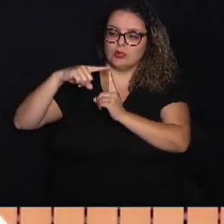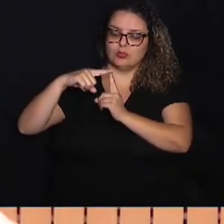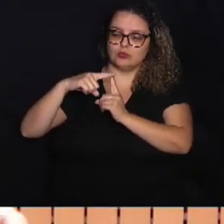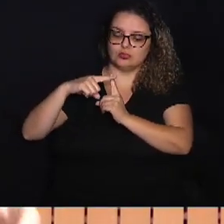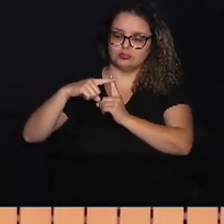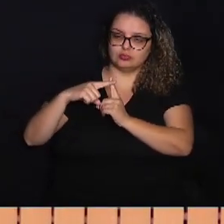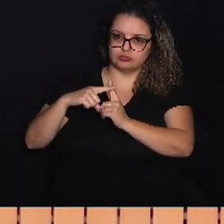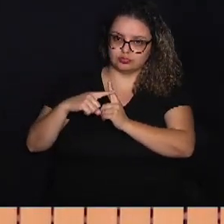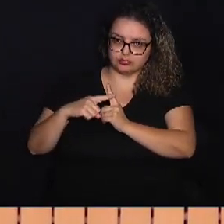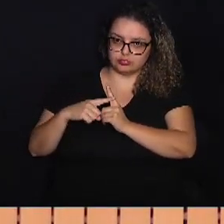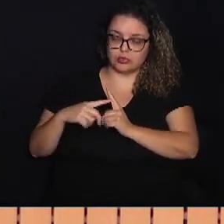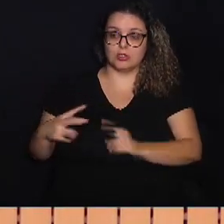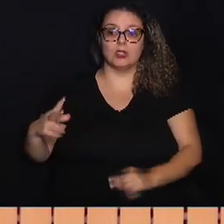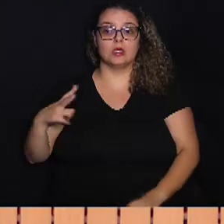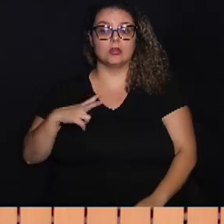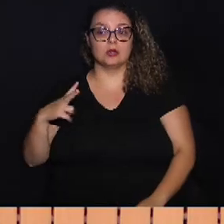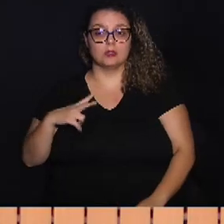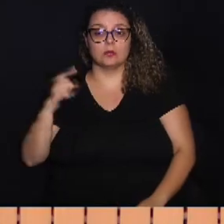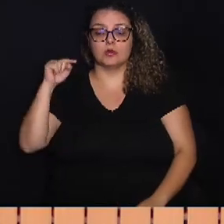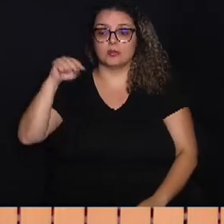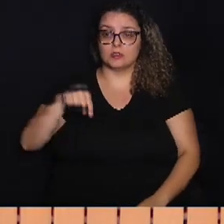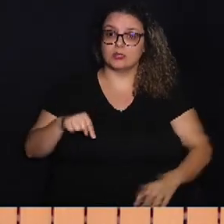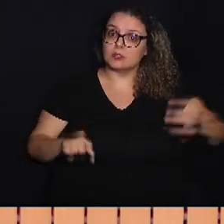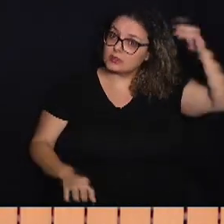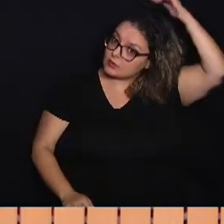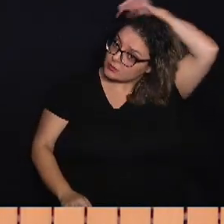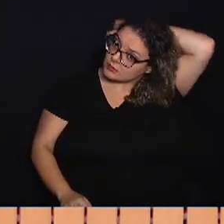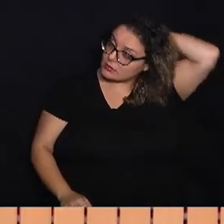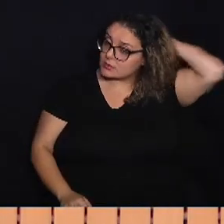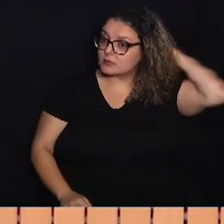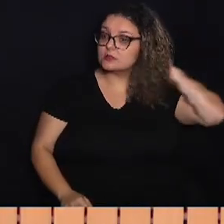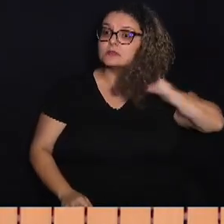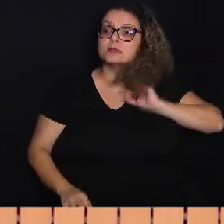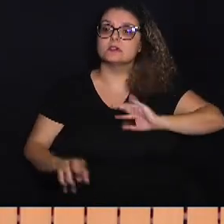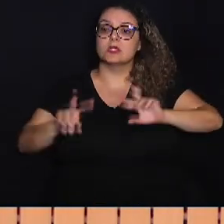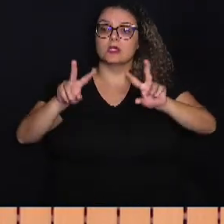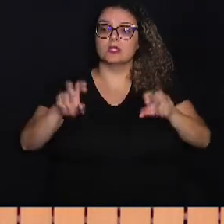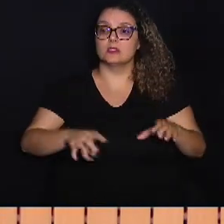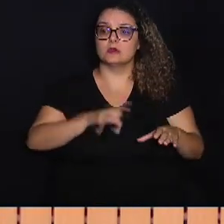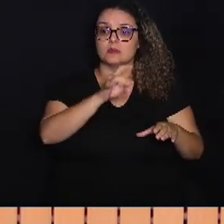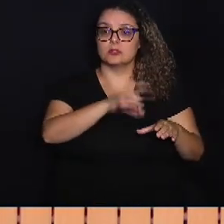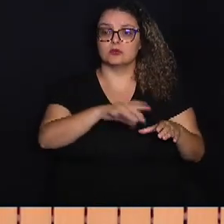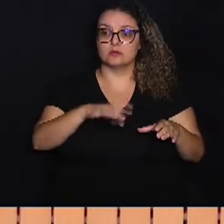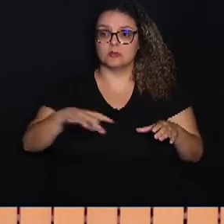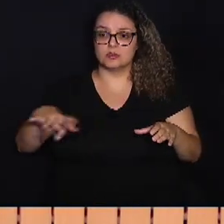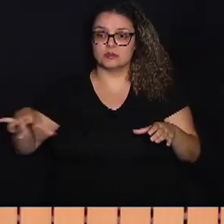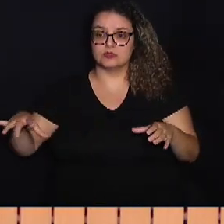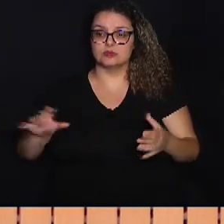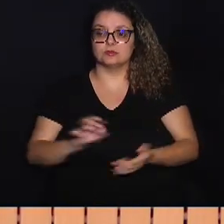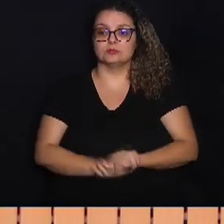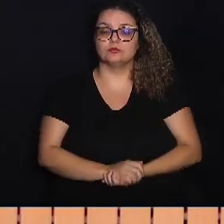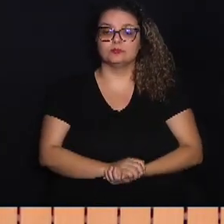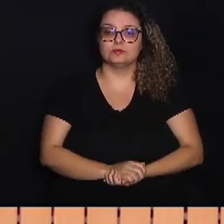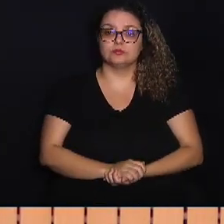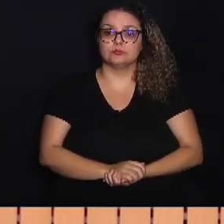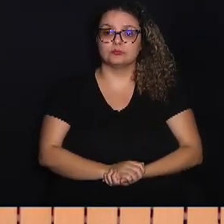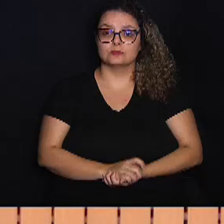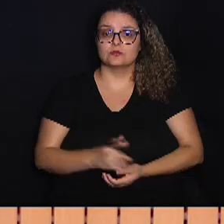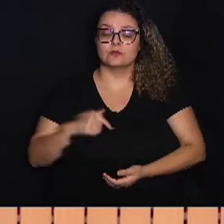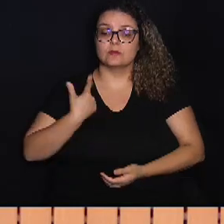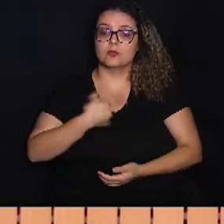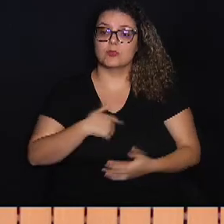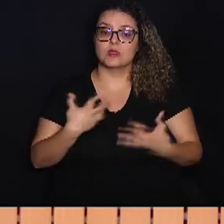e em particular nesse nesse tema do plantil nós recebemos